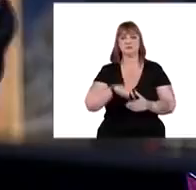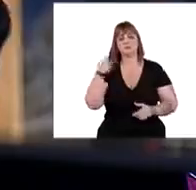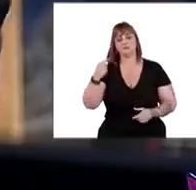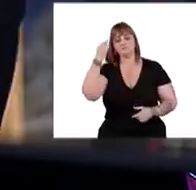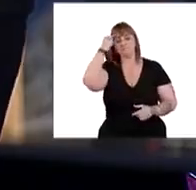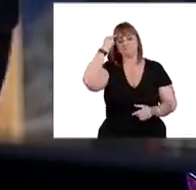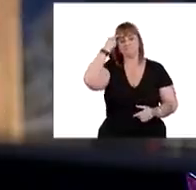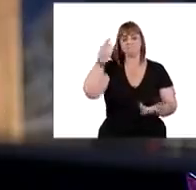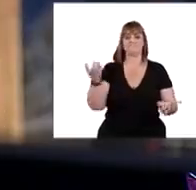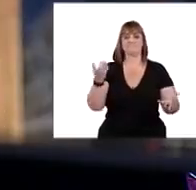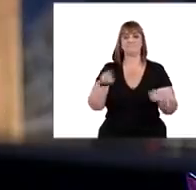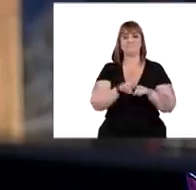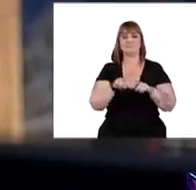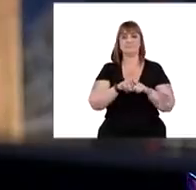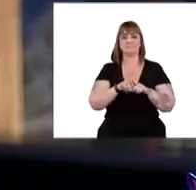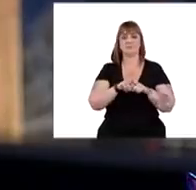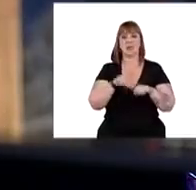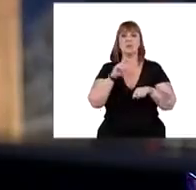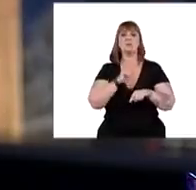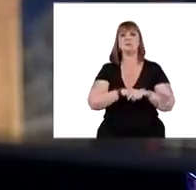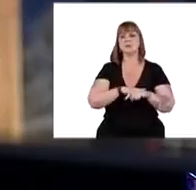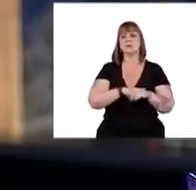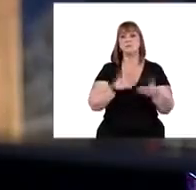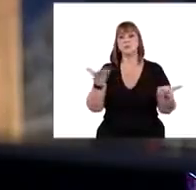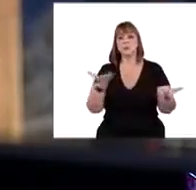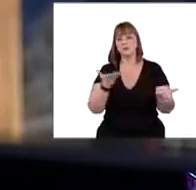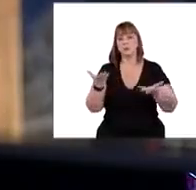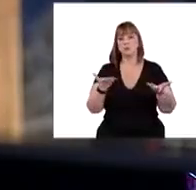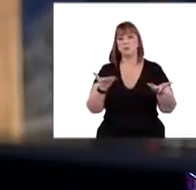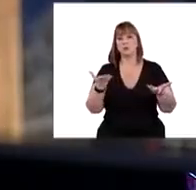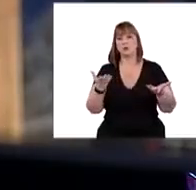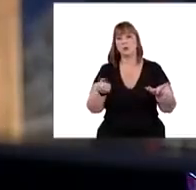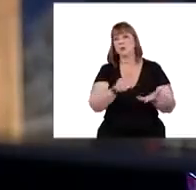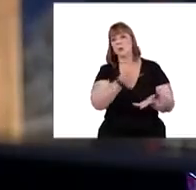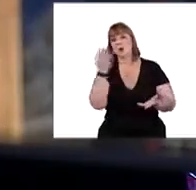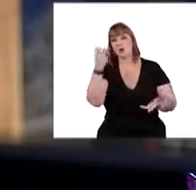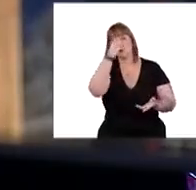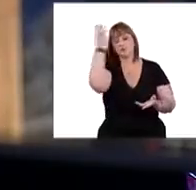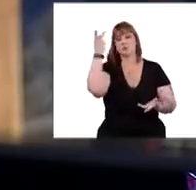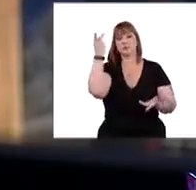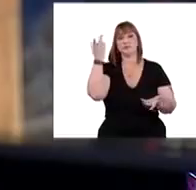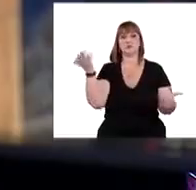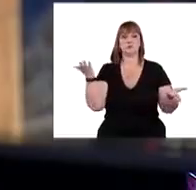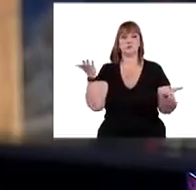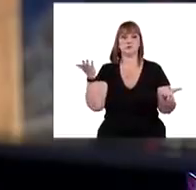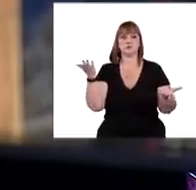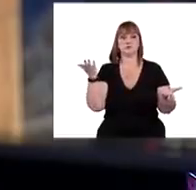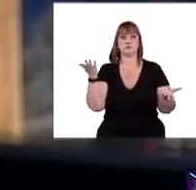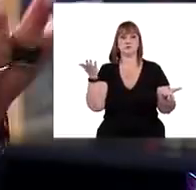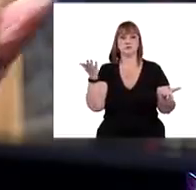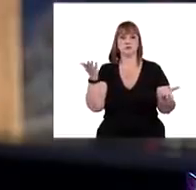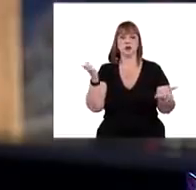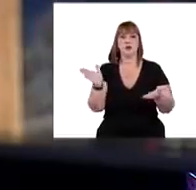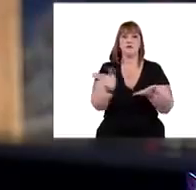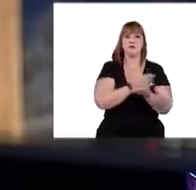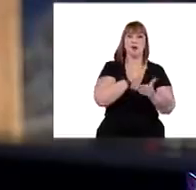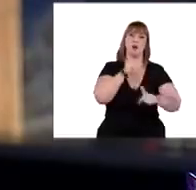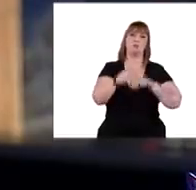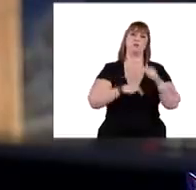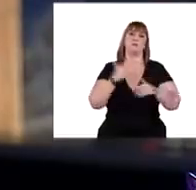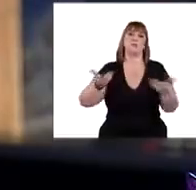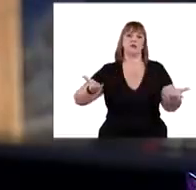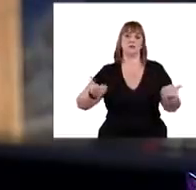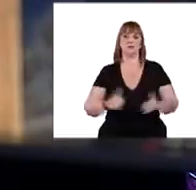fica pensando também, durante todo esse tempo, né, o quanto que as pessoas estão ficando fora do mercado de